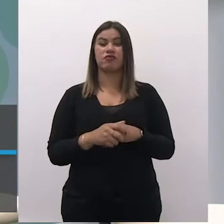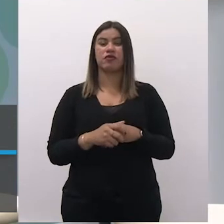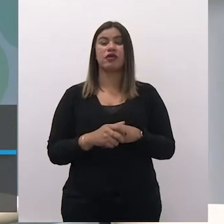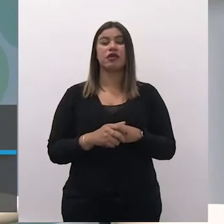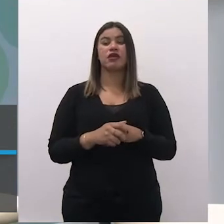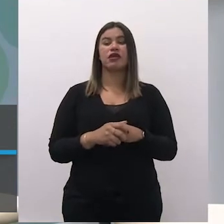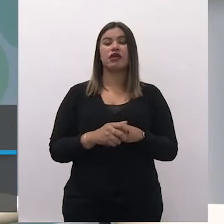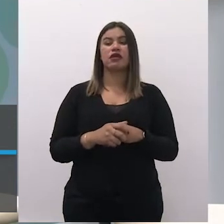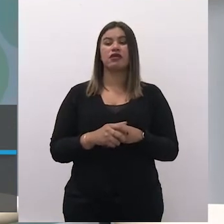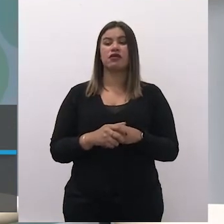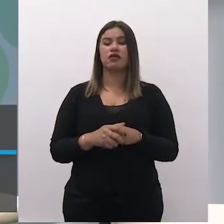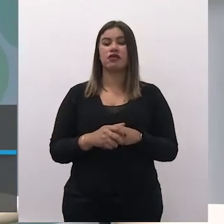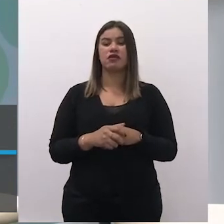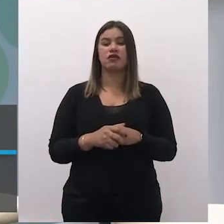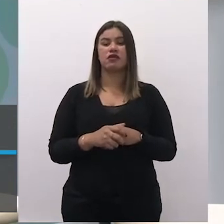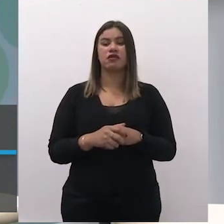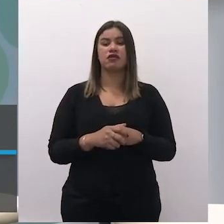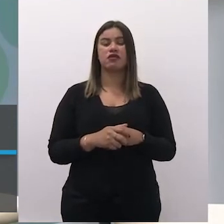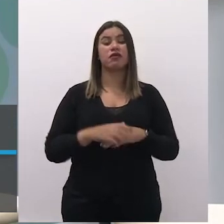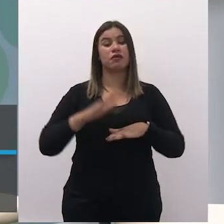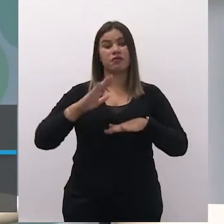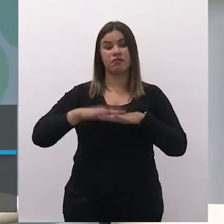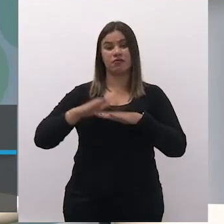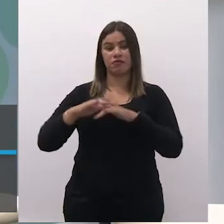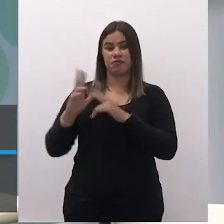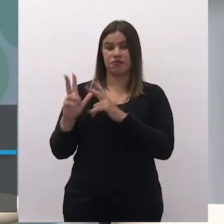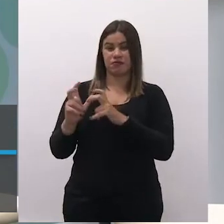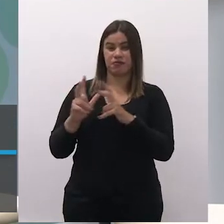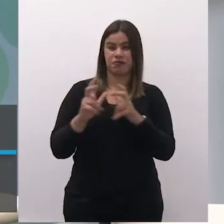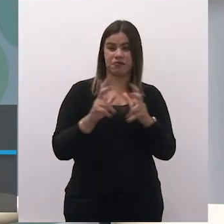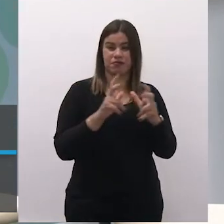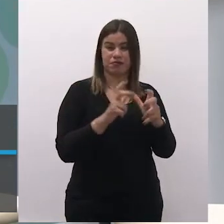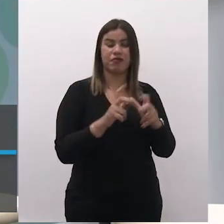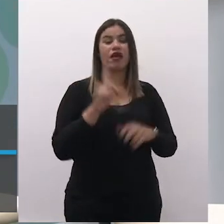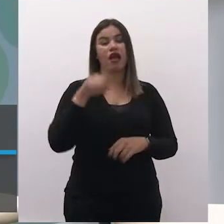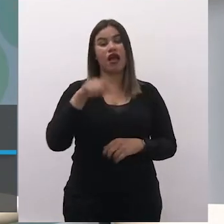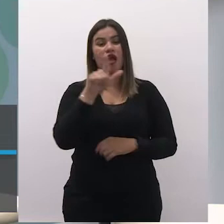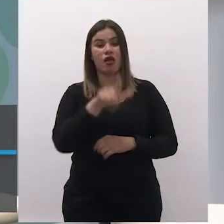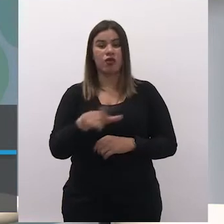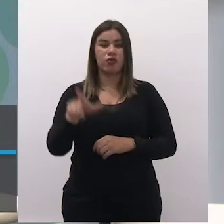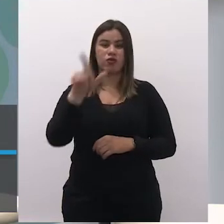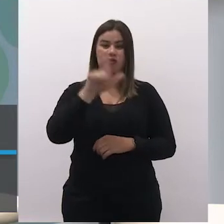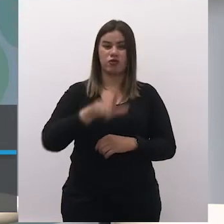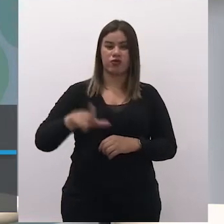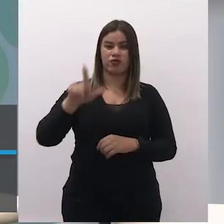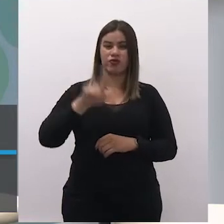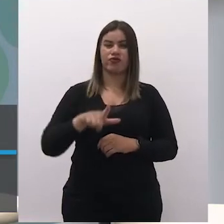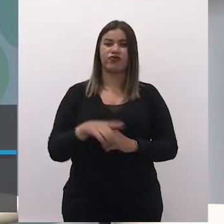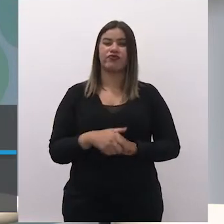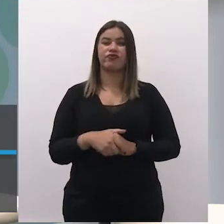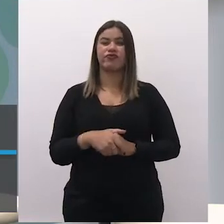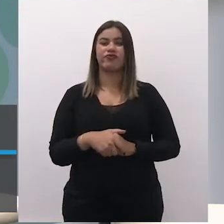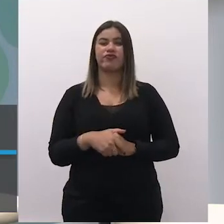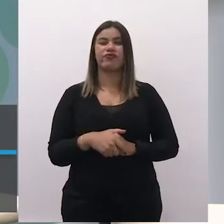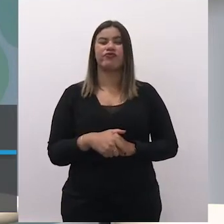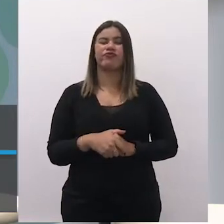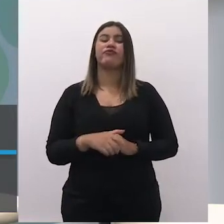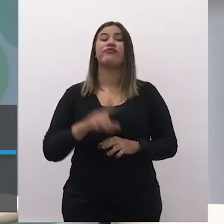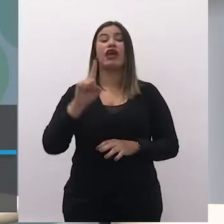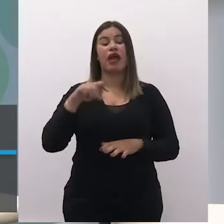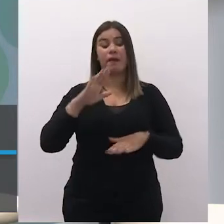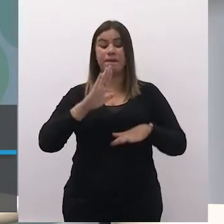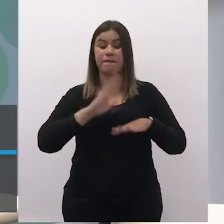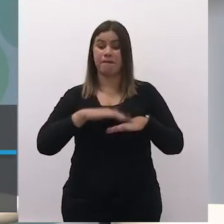de reversibilidade das ações. Surge a lógica. Então, Grazi, é aquela questão da causa e